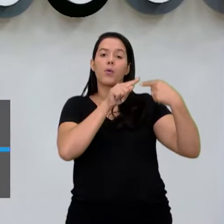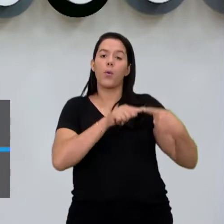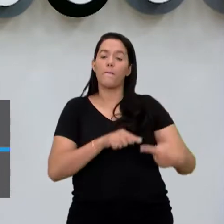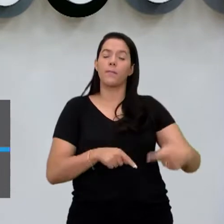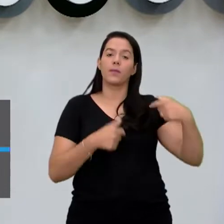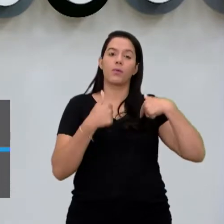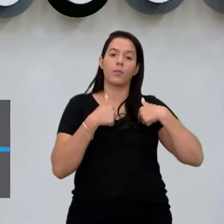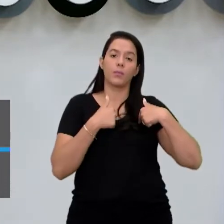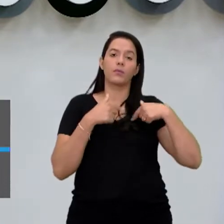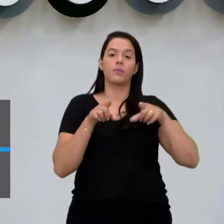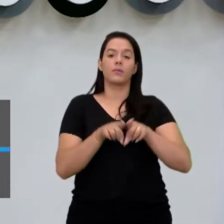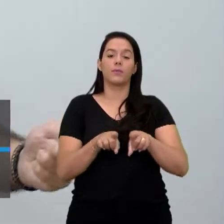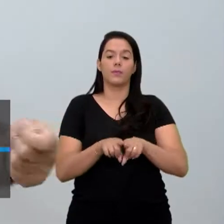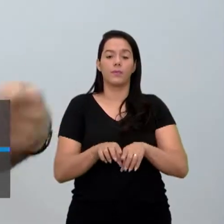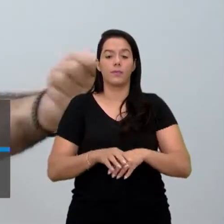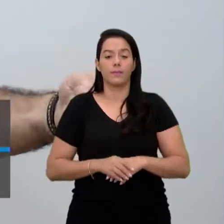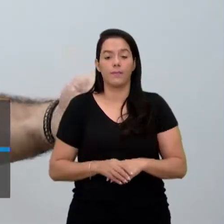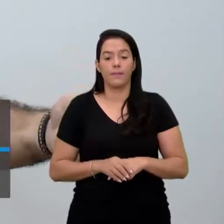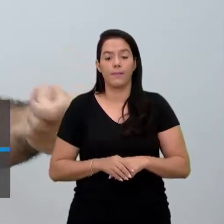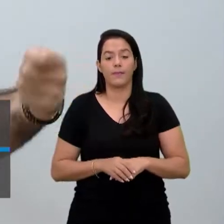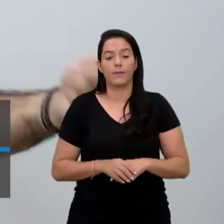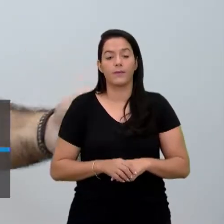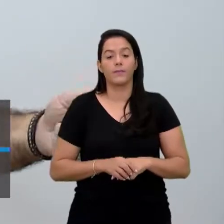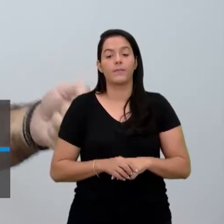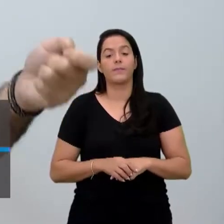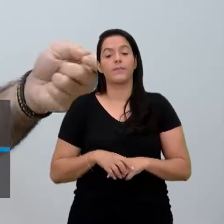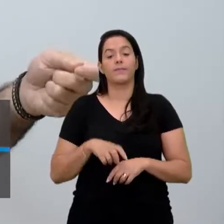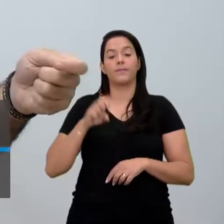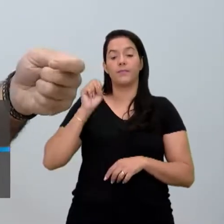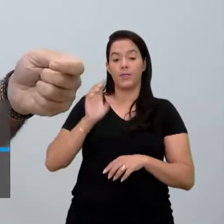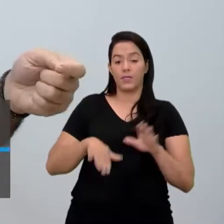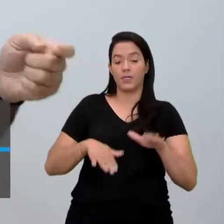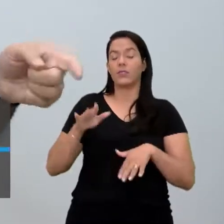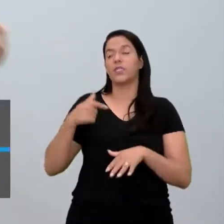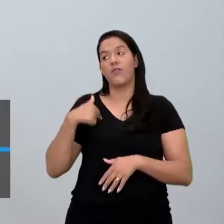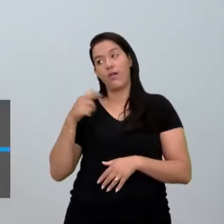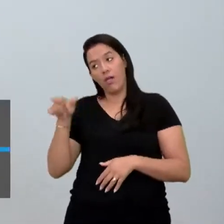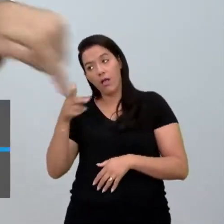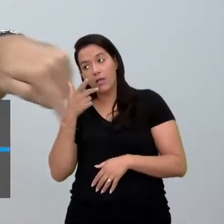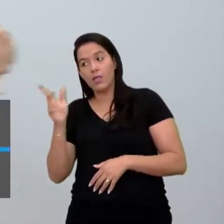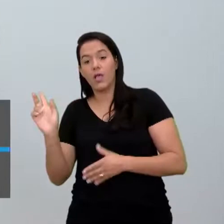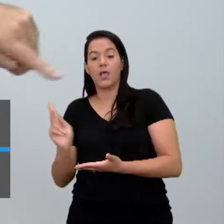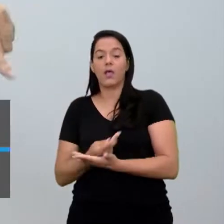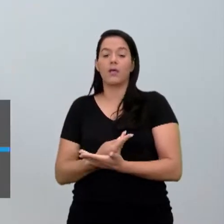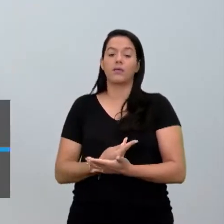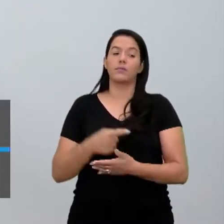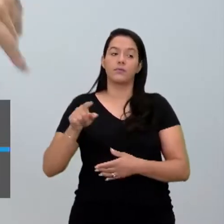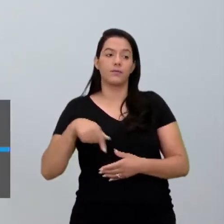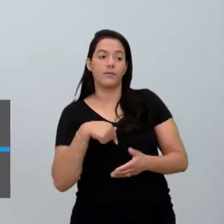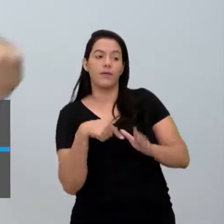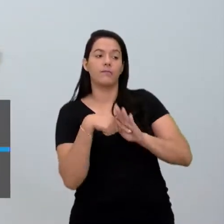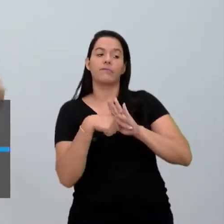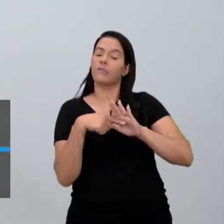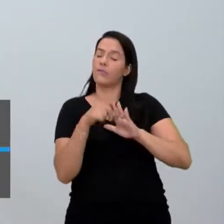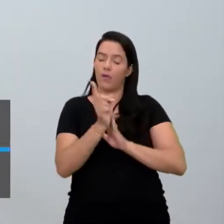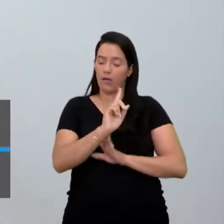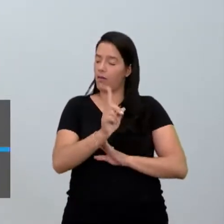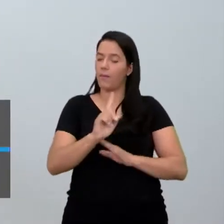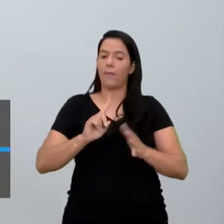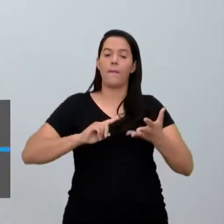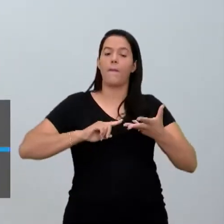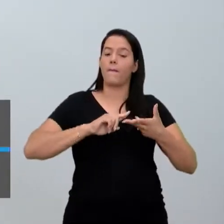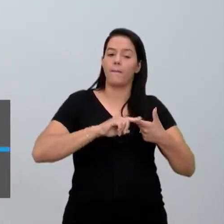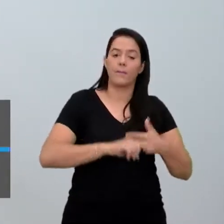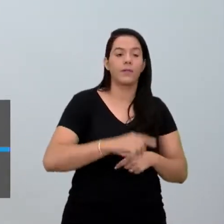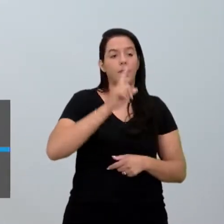ideia de mundo. E mesmo se eu te disser que está errado isso, você vai... Não, mas tem isso, você vai procurar algum motivo para dizer, não,